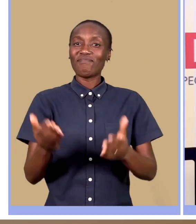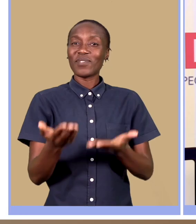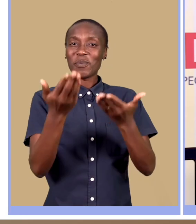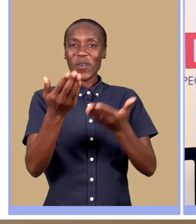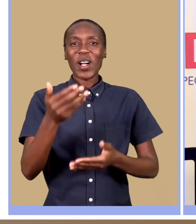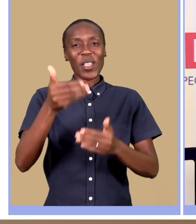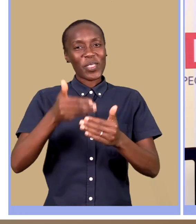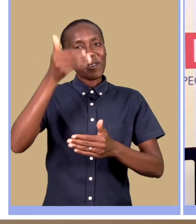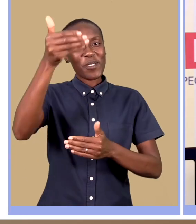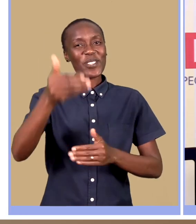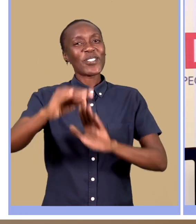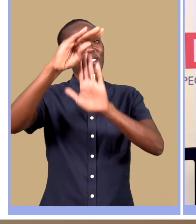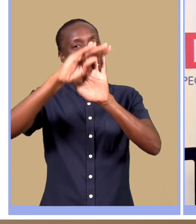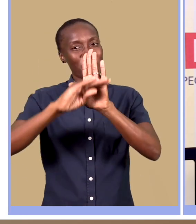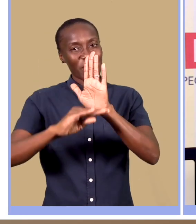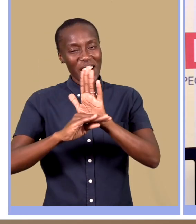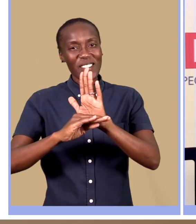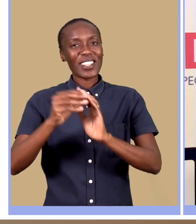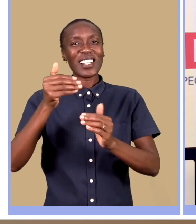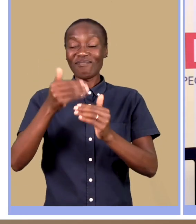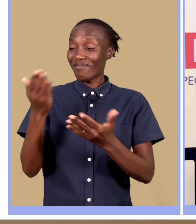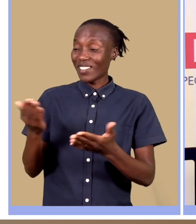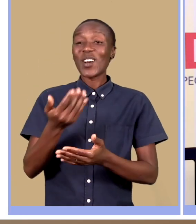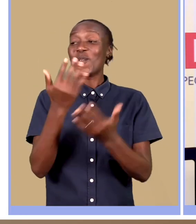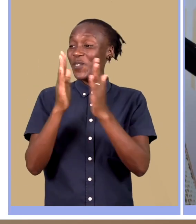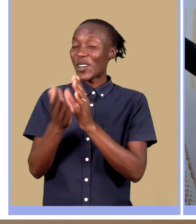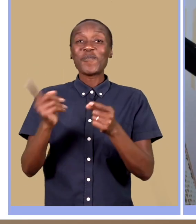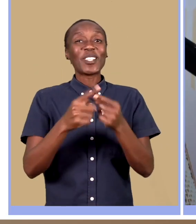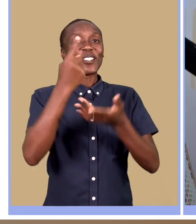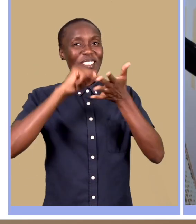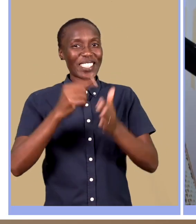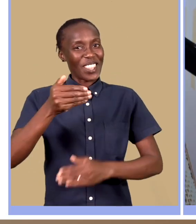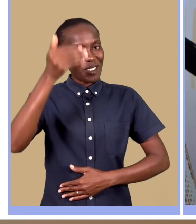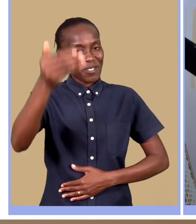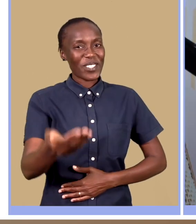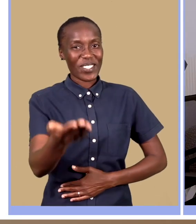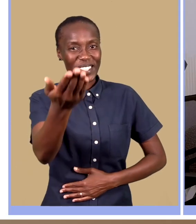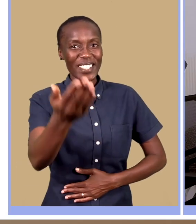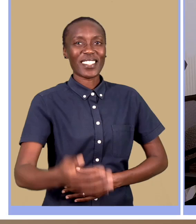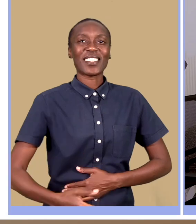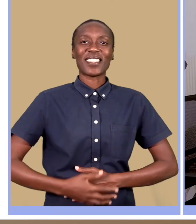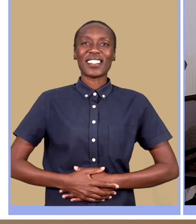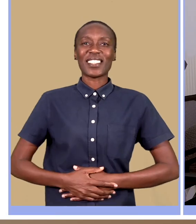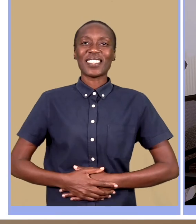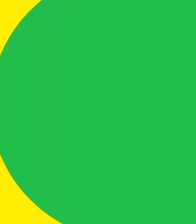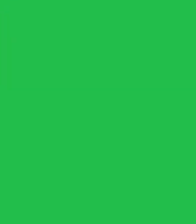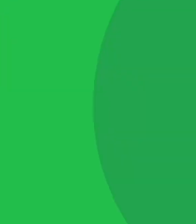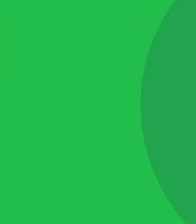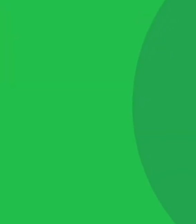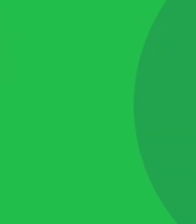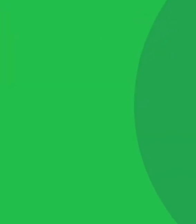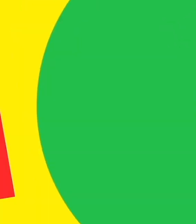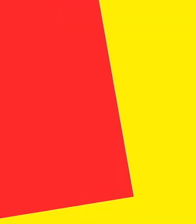climáticas. Bom, até o próximo programa. Até a próxima. Obrigado mais uma vez. Exatamente. Yeah. Bye-bye.